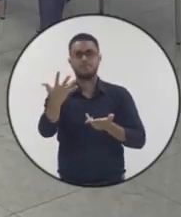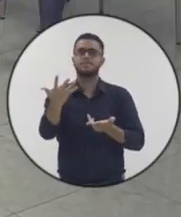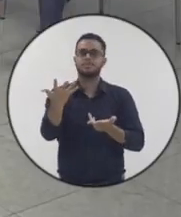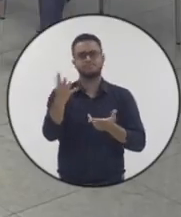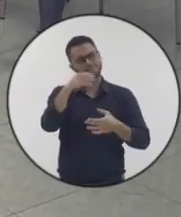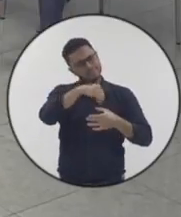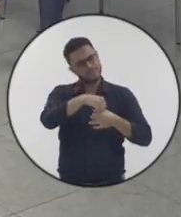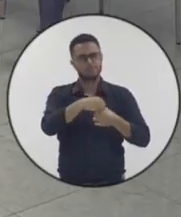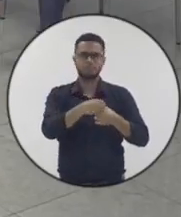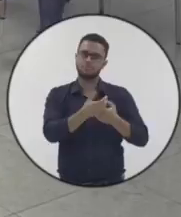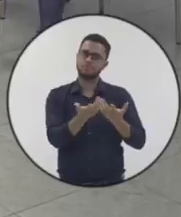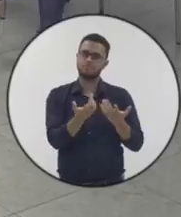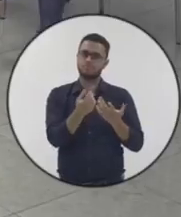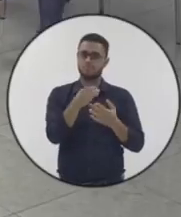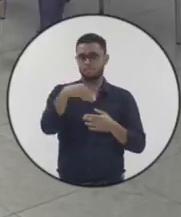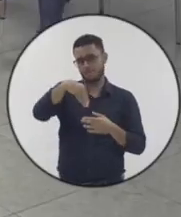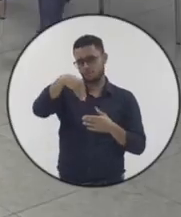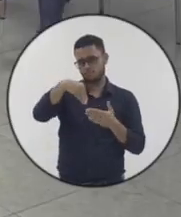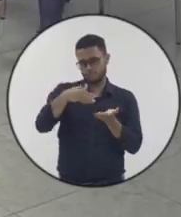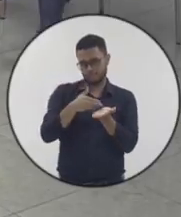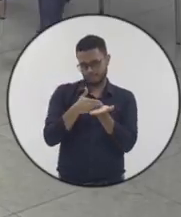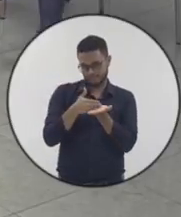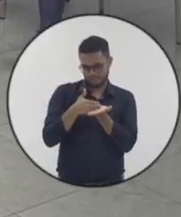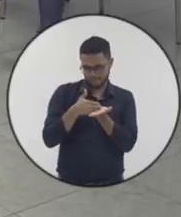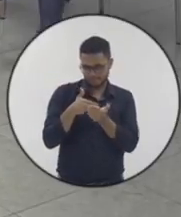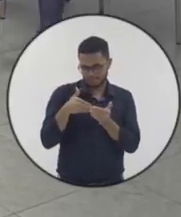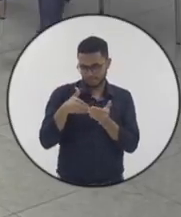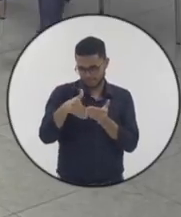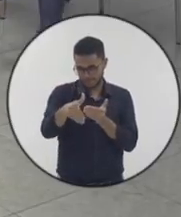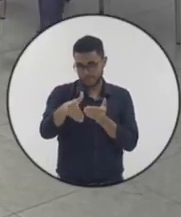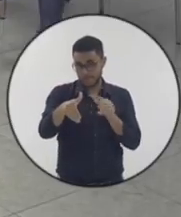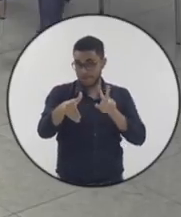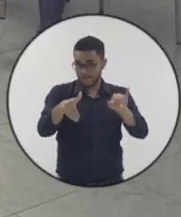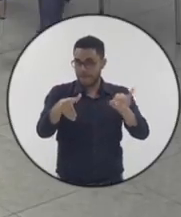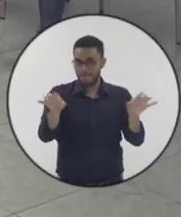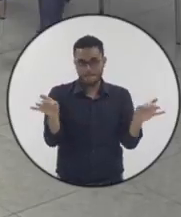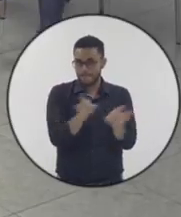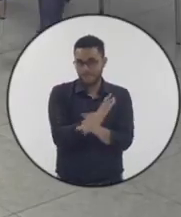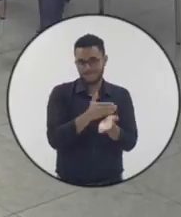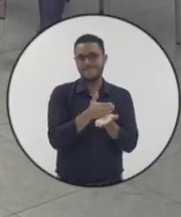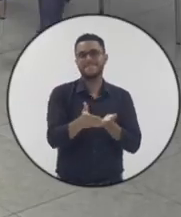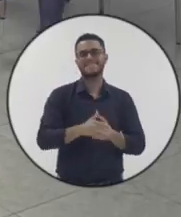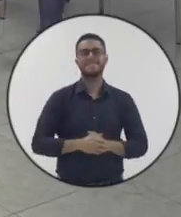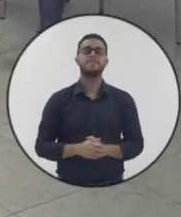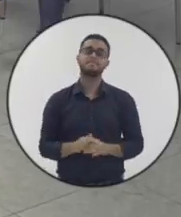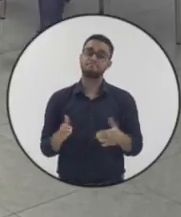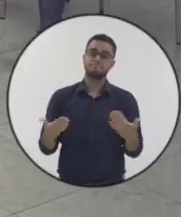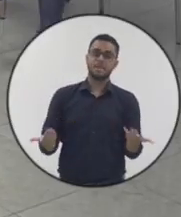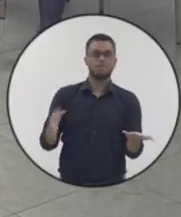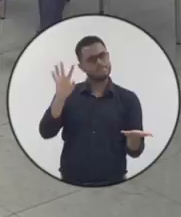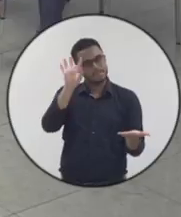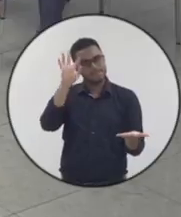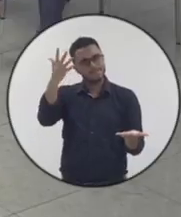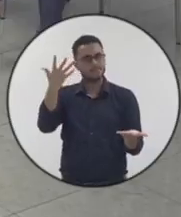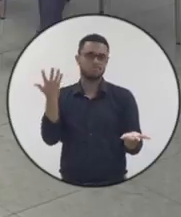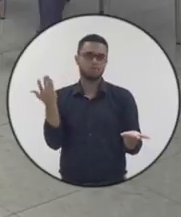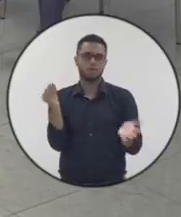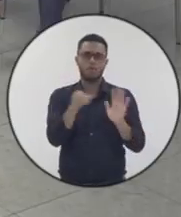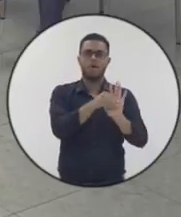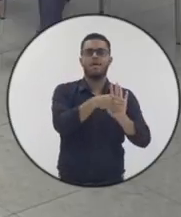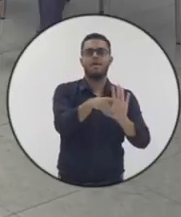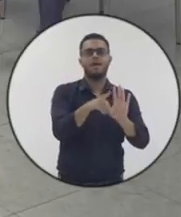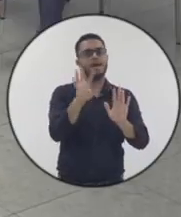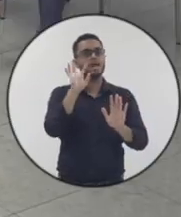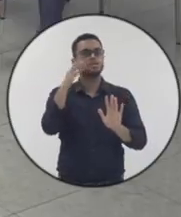dentro de alguns minutos, já vai estar valendo. A decisão de publicar uma